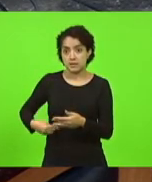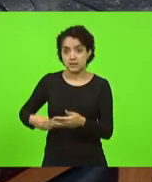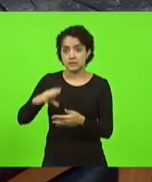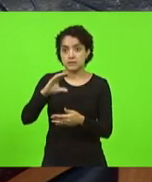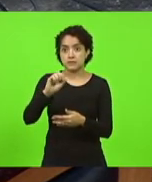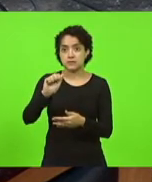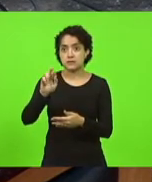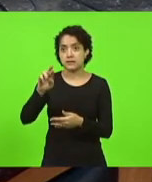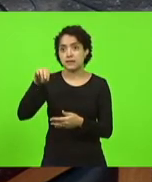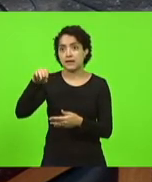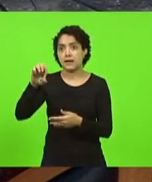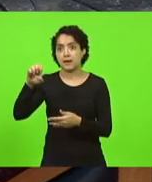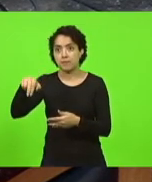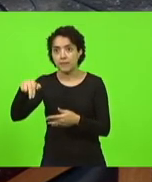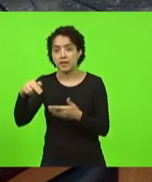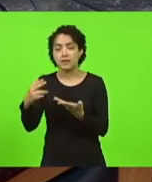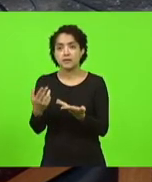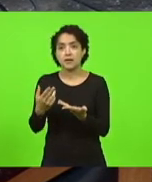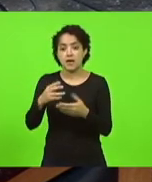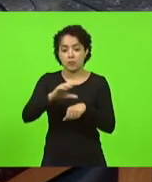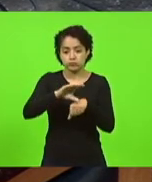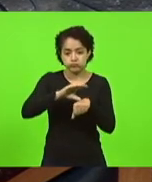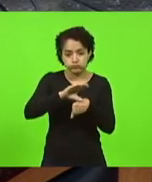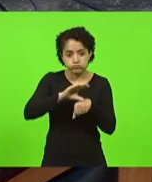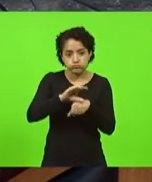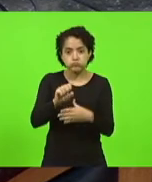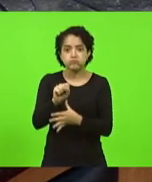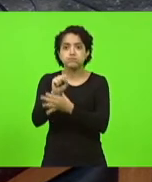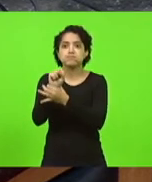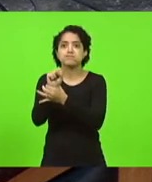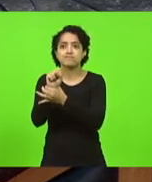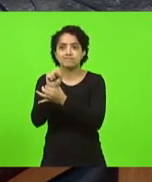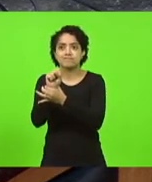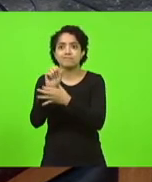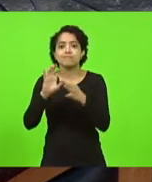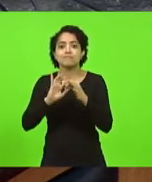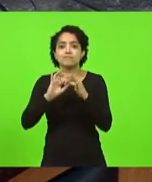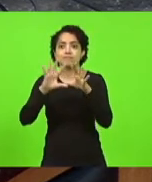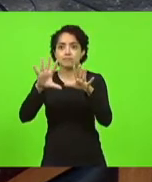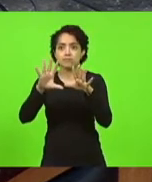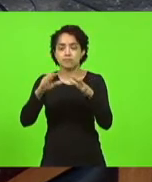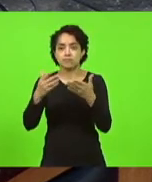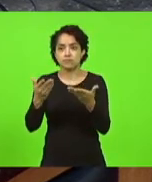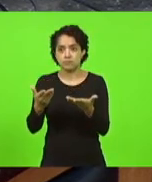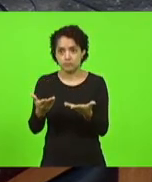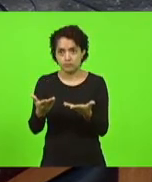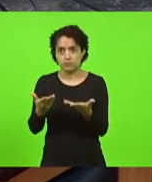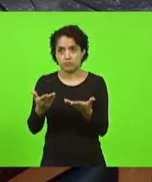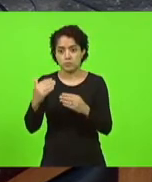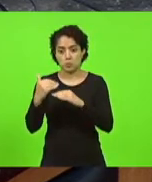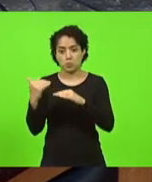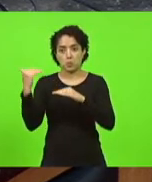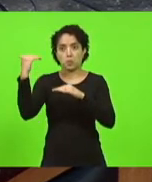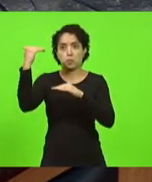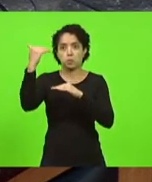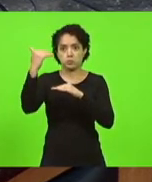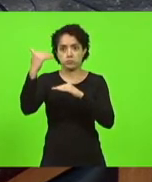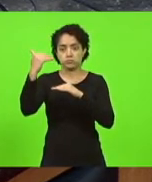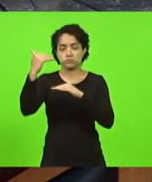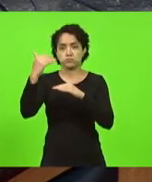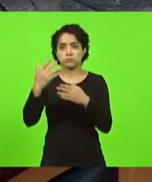Constituição não garante liberdades às pessoas para que elas sejam soberanamente